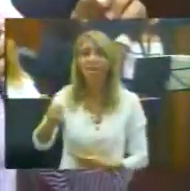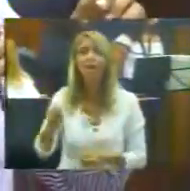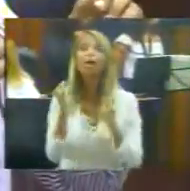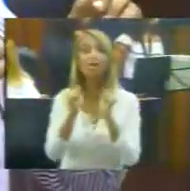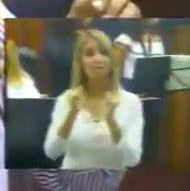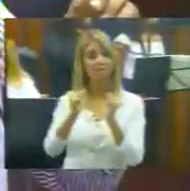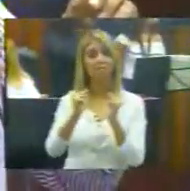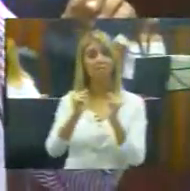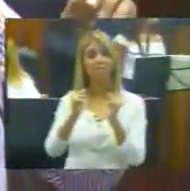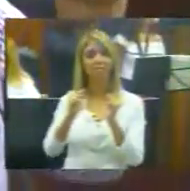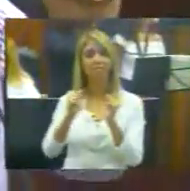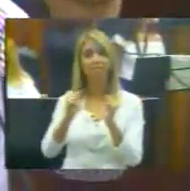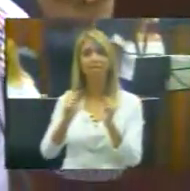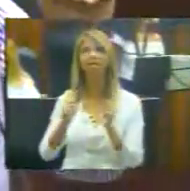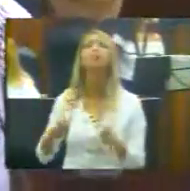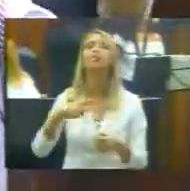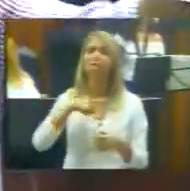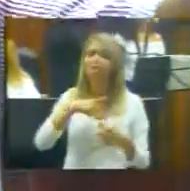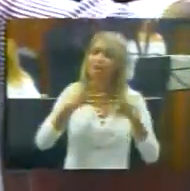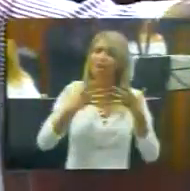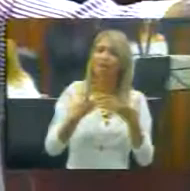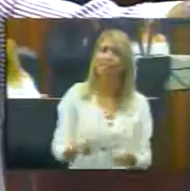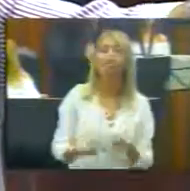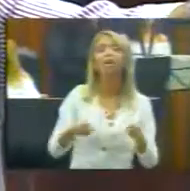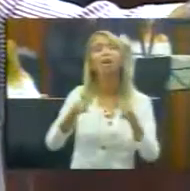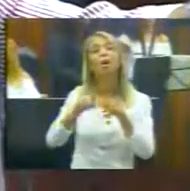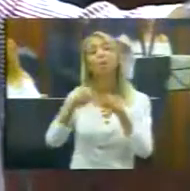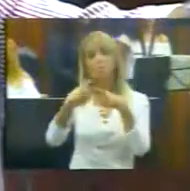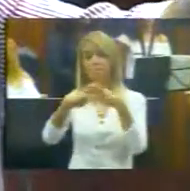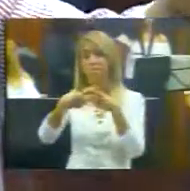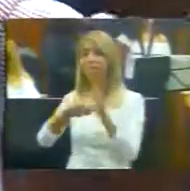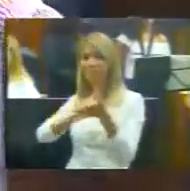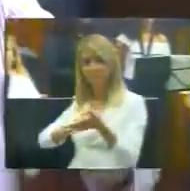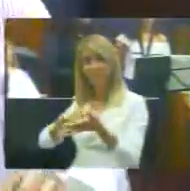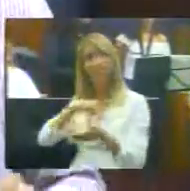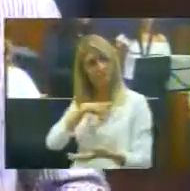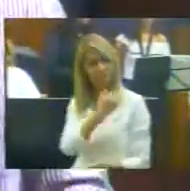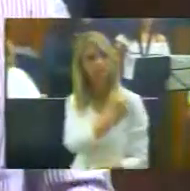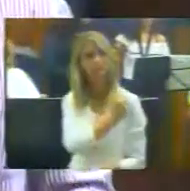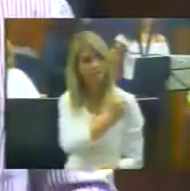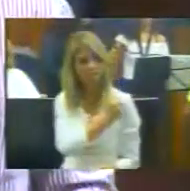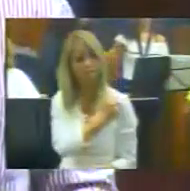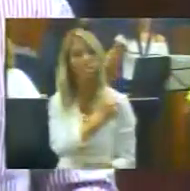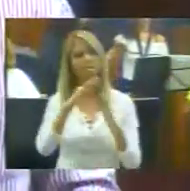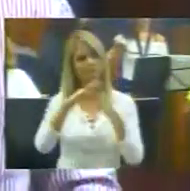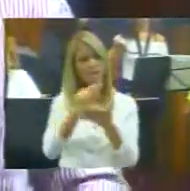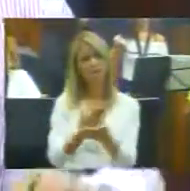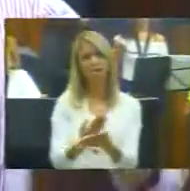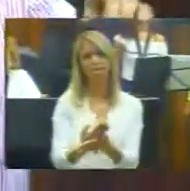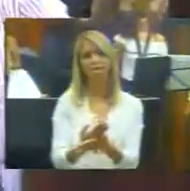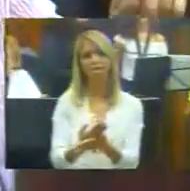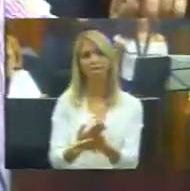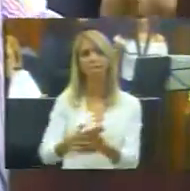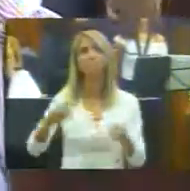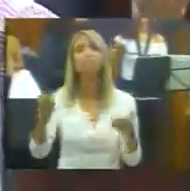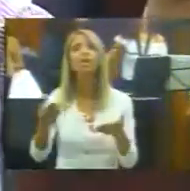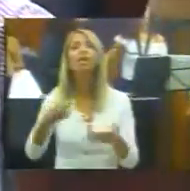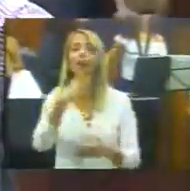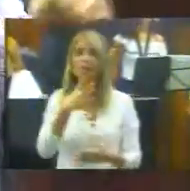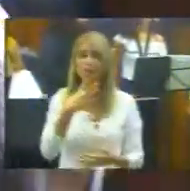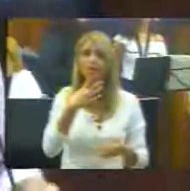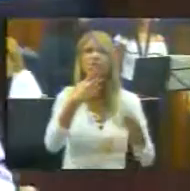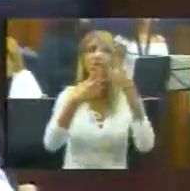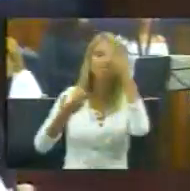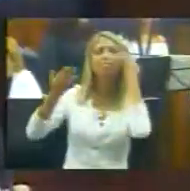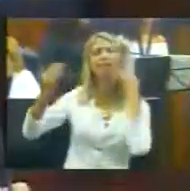vai descartar, porque já tivemos na condição de vocês, de aluno de escola pública. Somos conhecedores de um